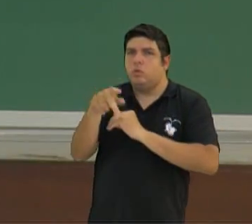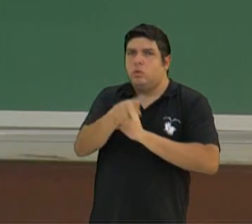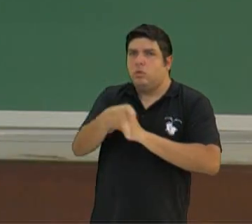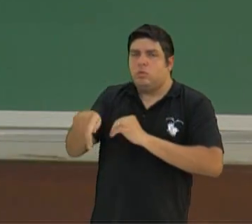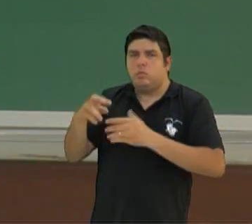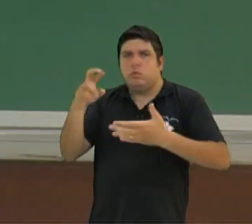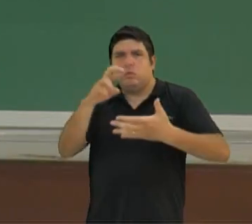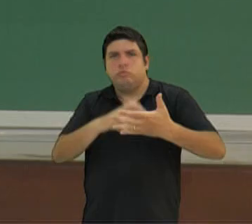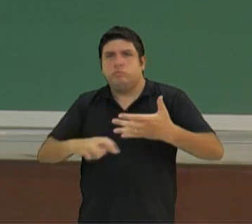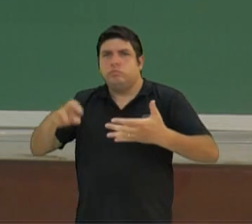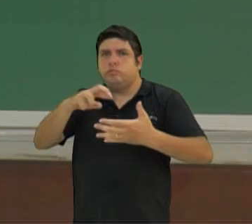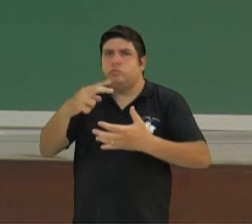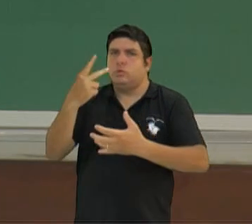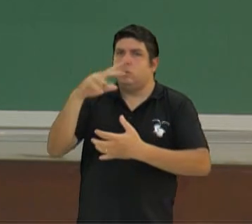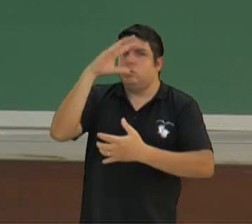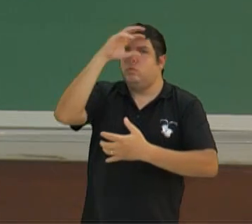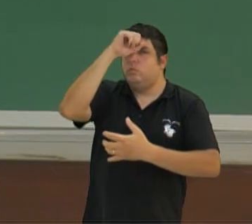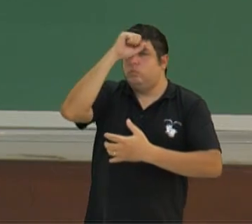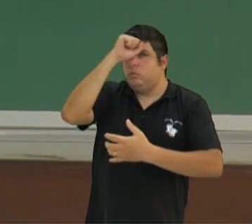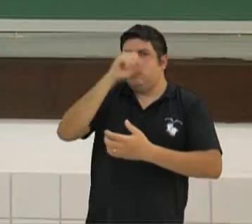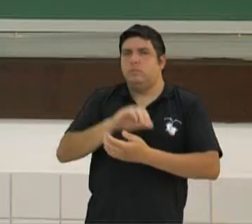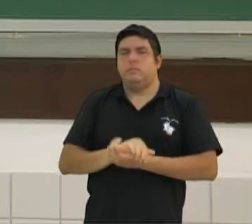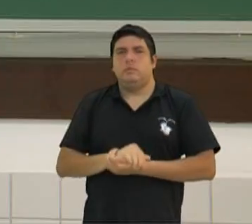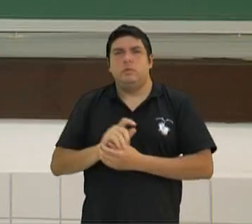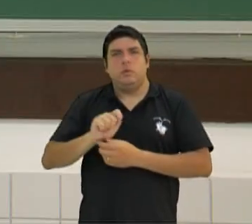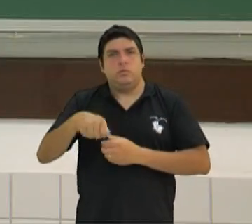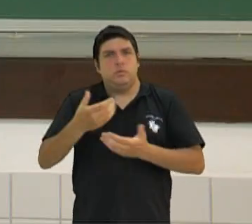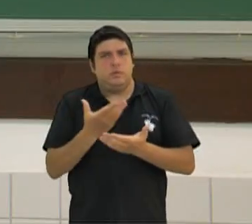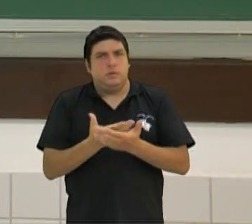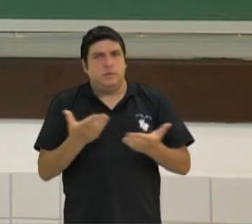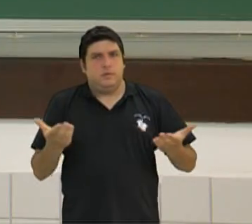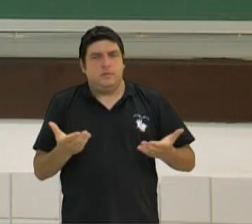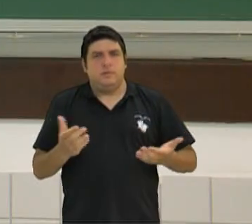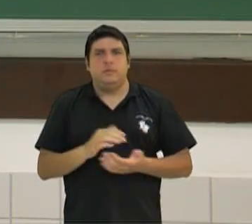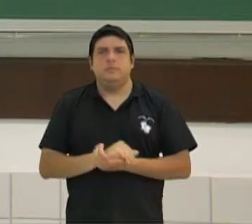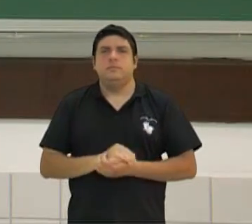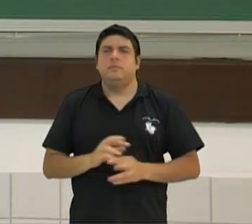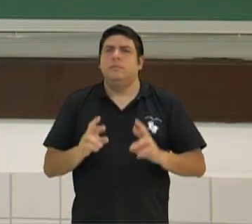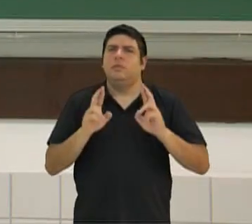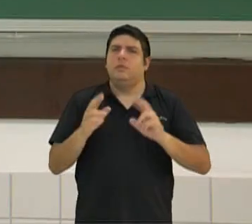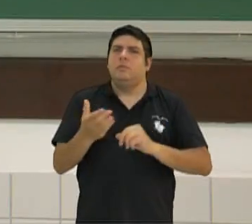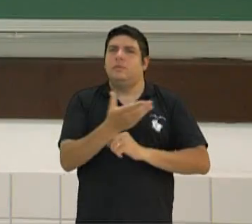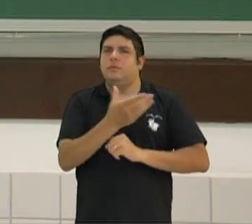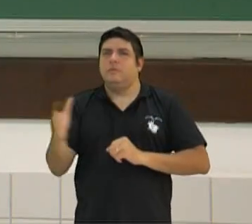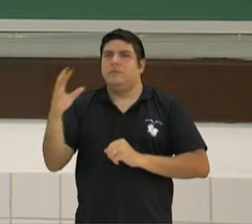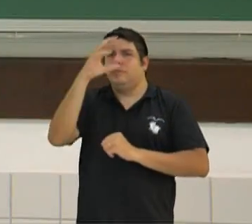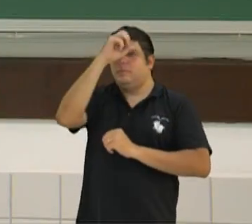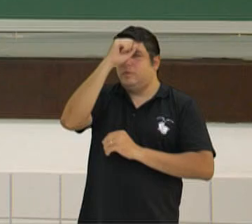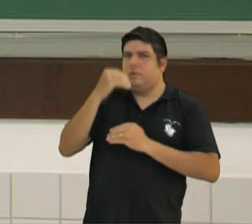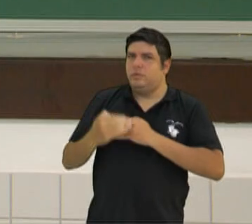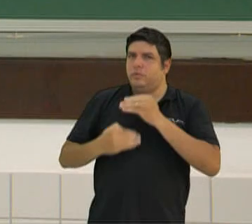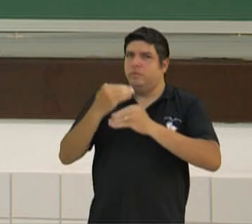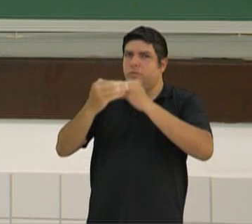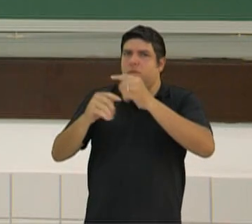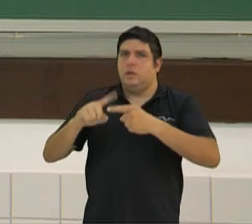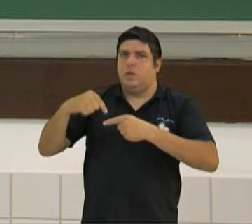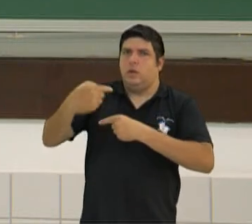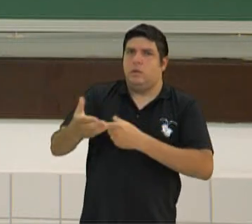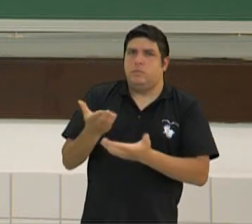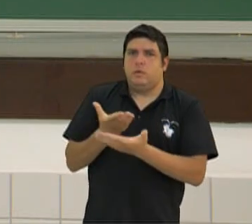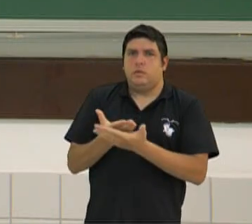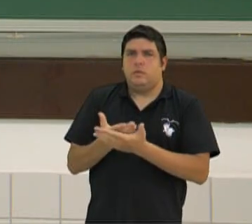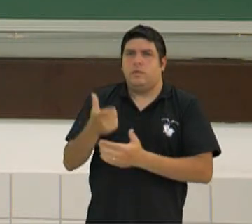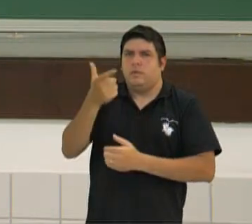e verificar o teu aprendizado em relação à nossa aula de hoje. Espero ter contribuído com vocês. Na próxima aula voltamos com